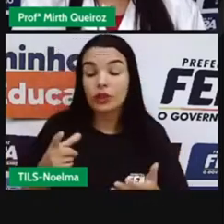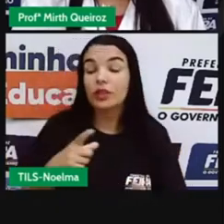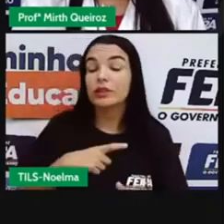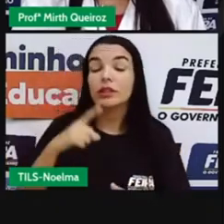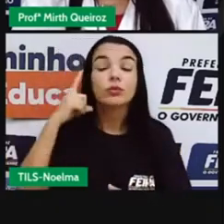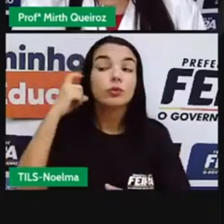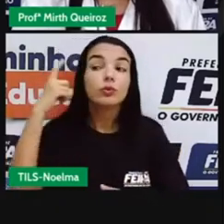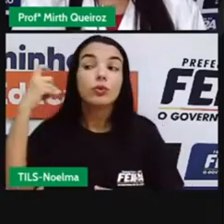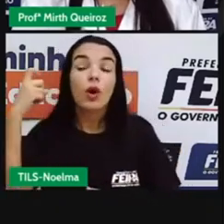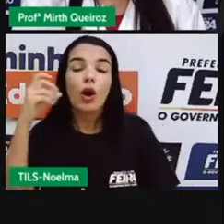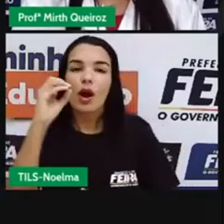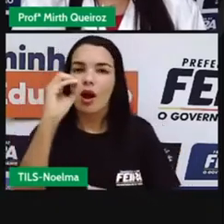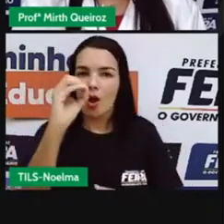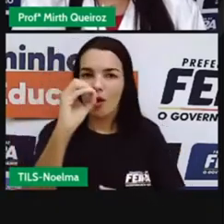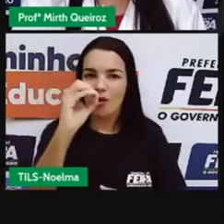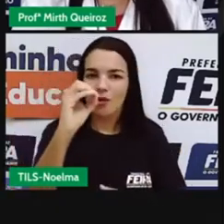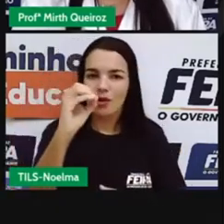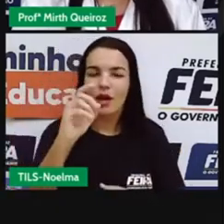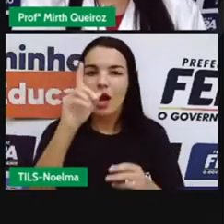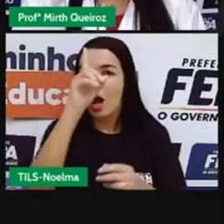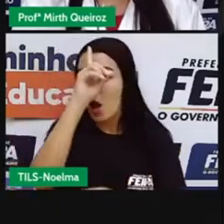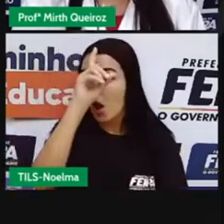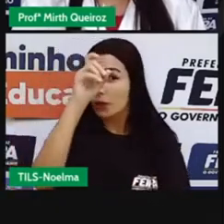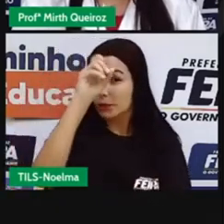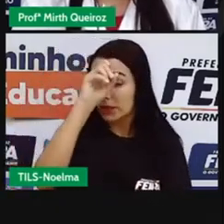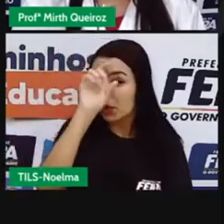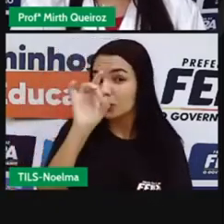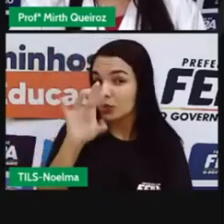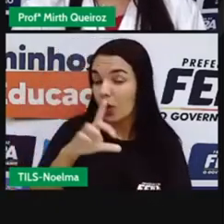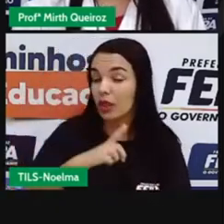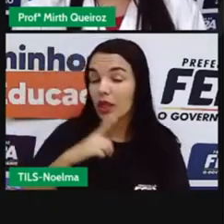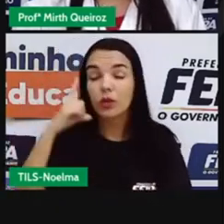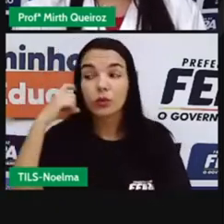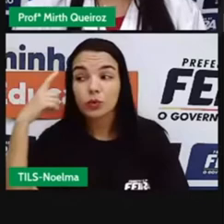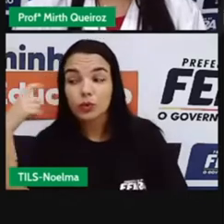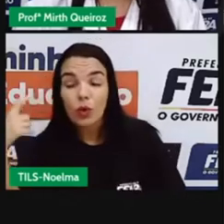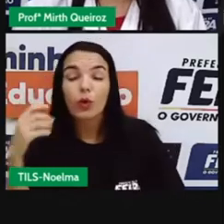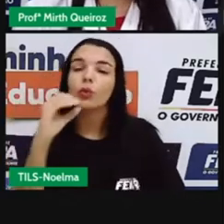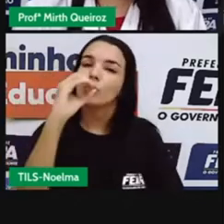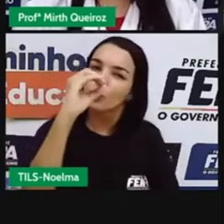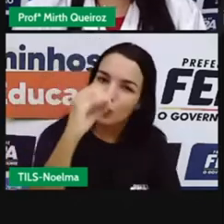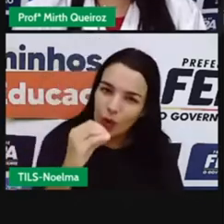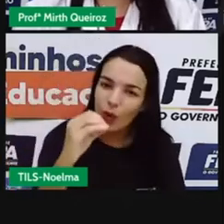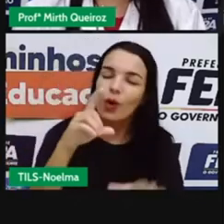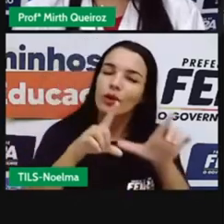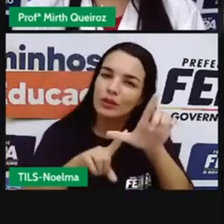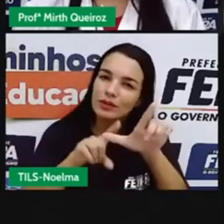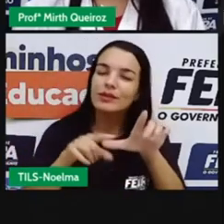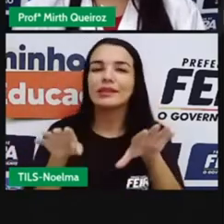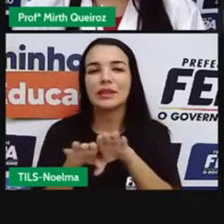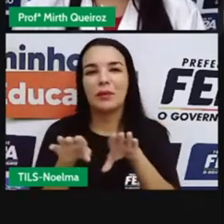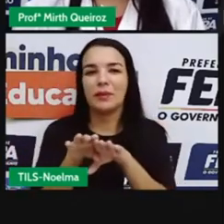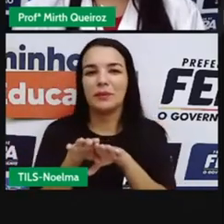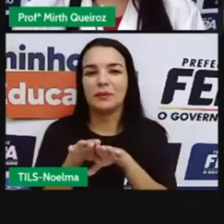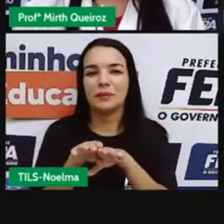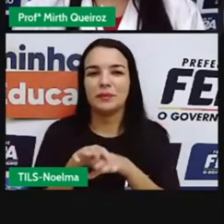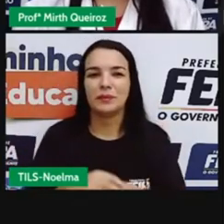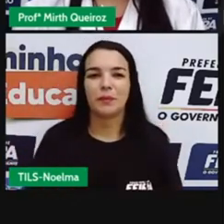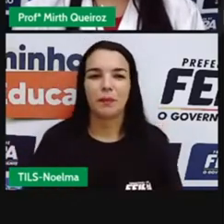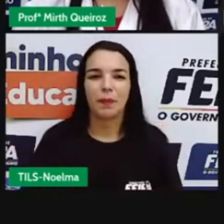O. Hospital, só aparece aí também somente o som do O.